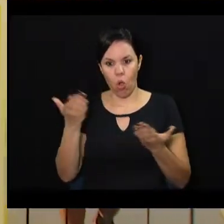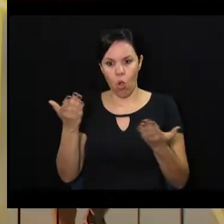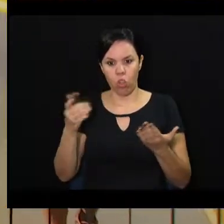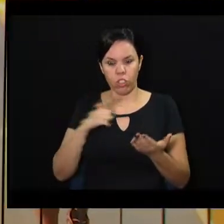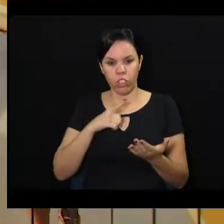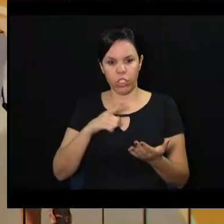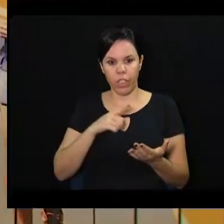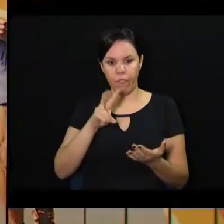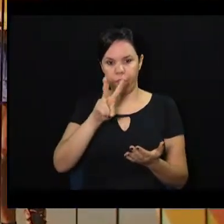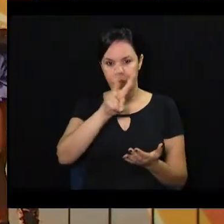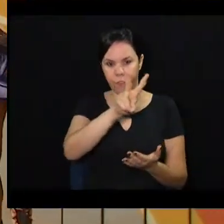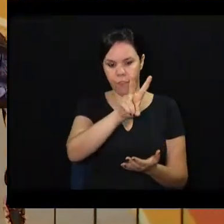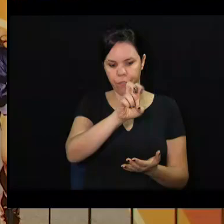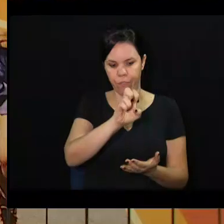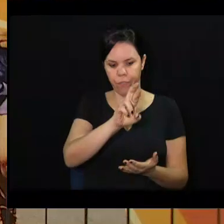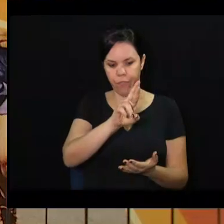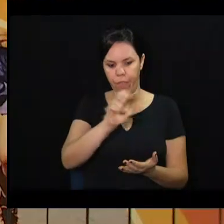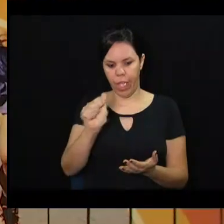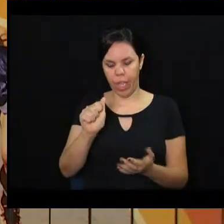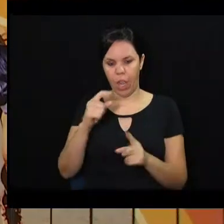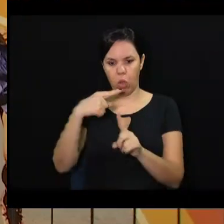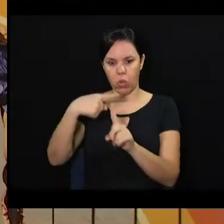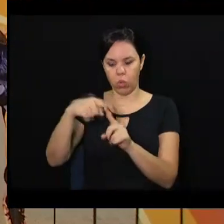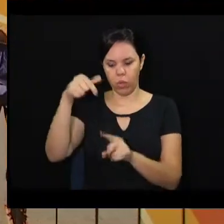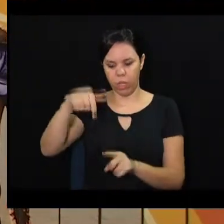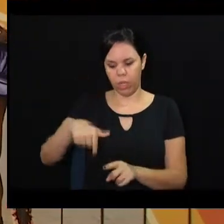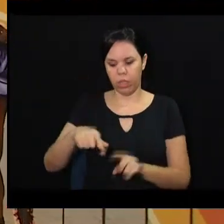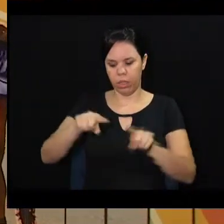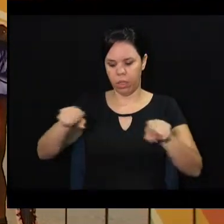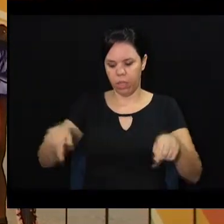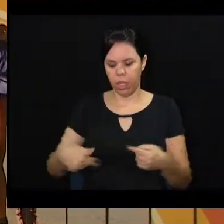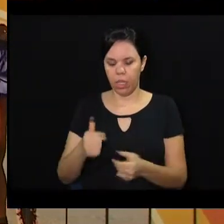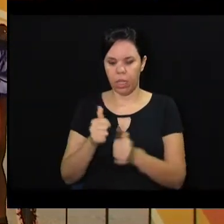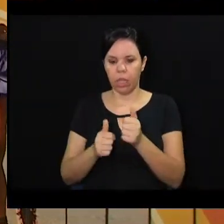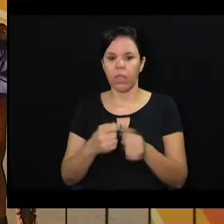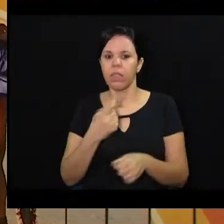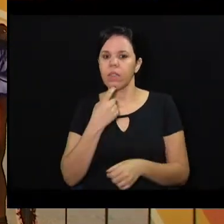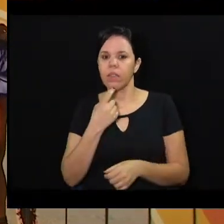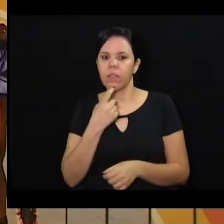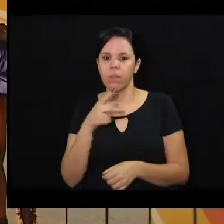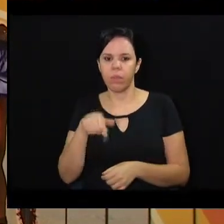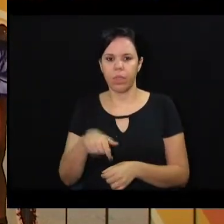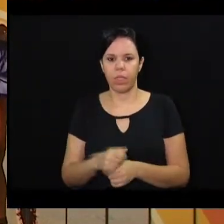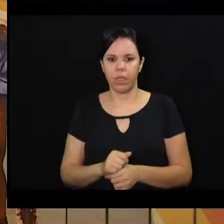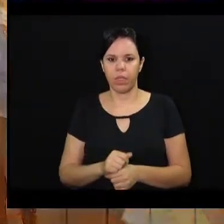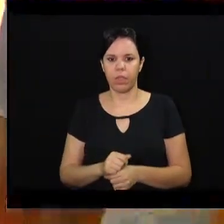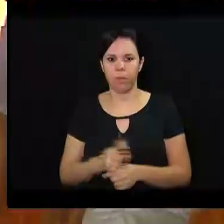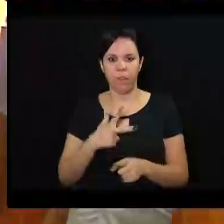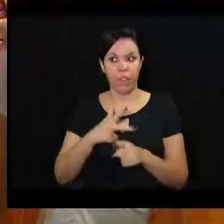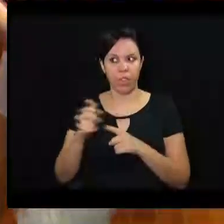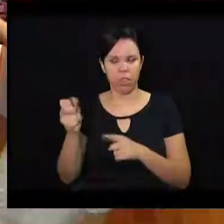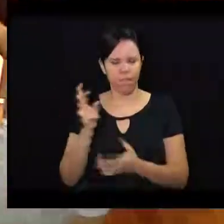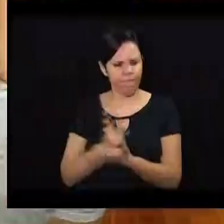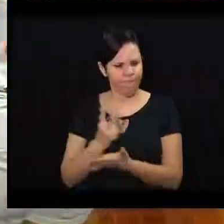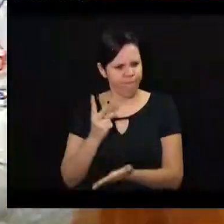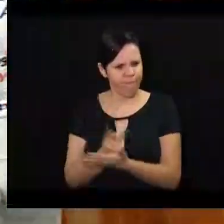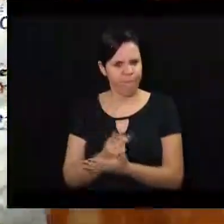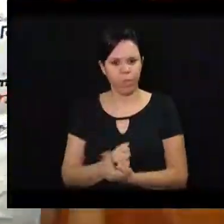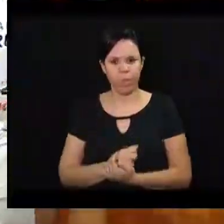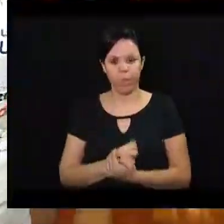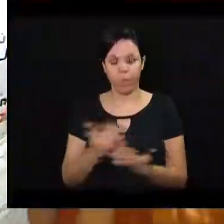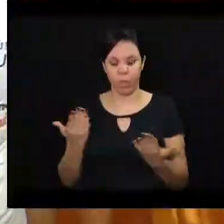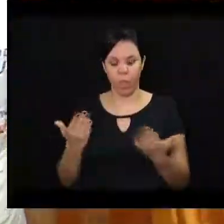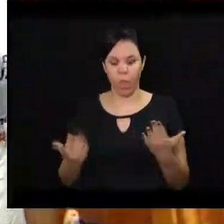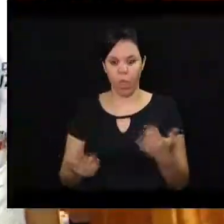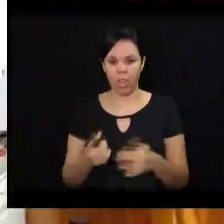Vera Cruz em quadra aqui em Campinas para manter a invencibilidade na competição. Até agora são